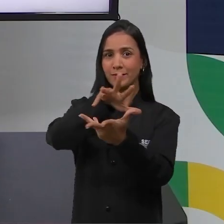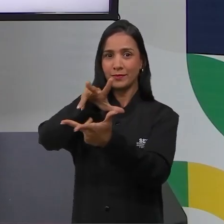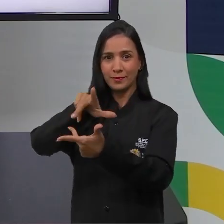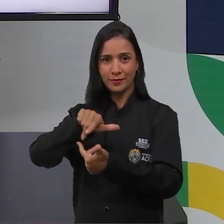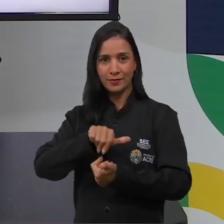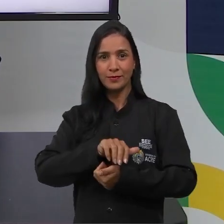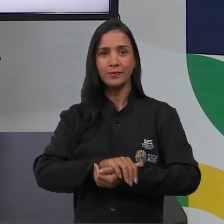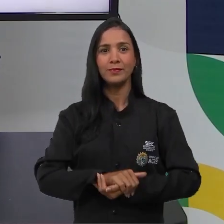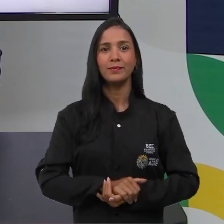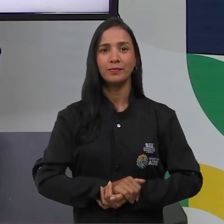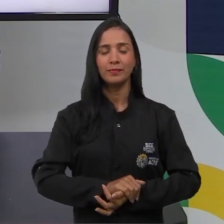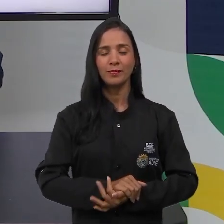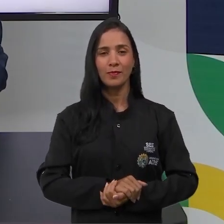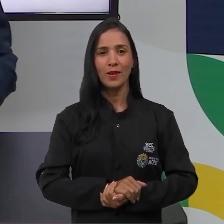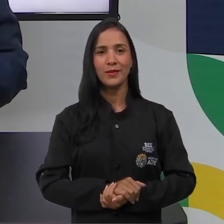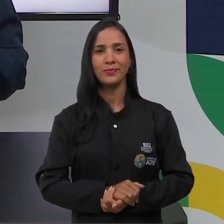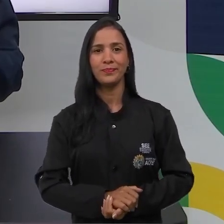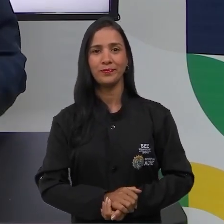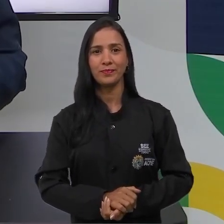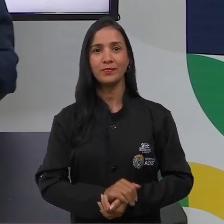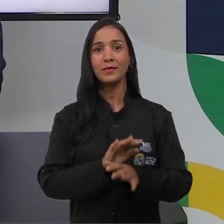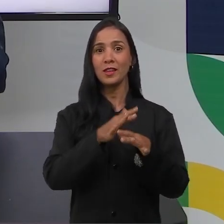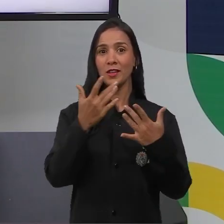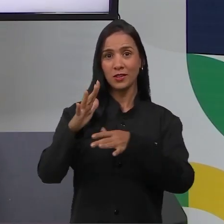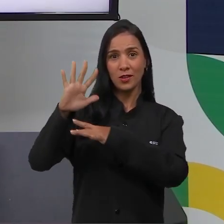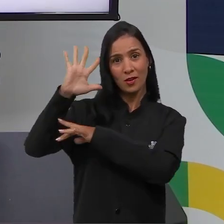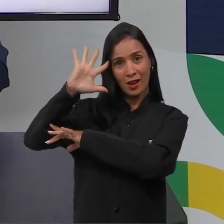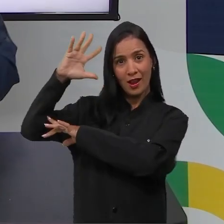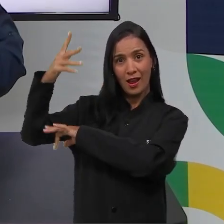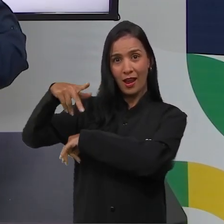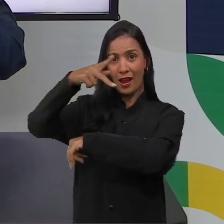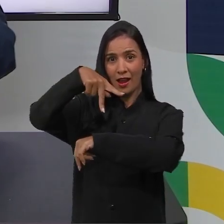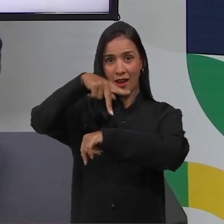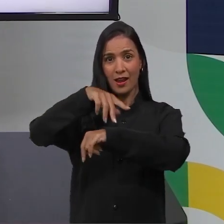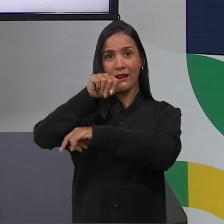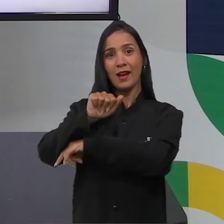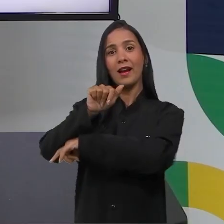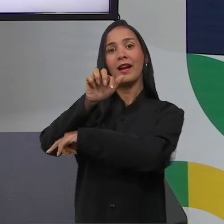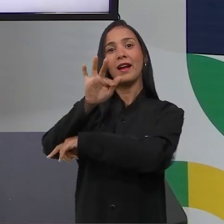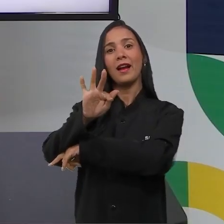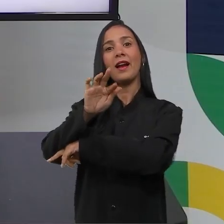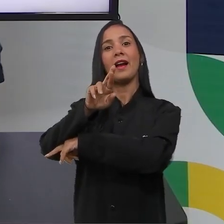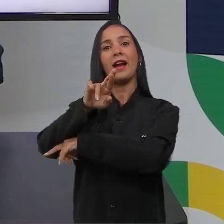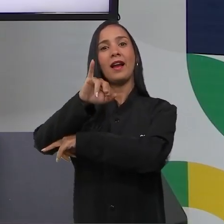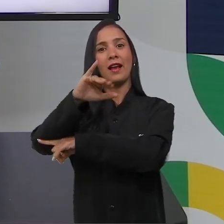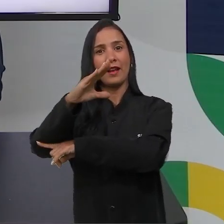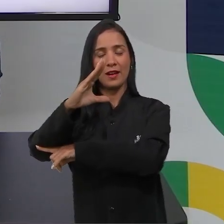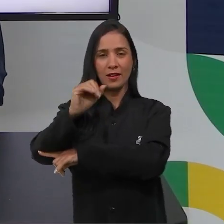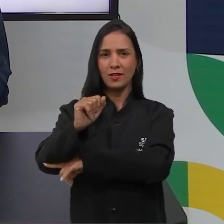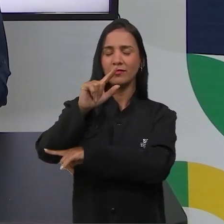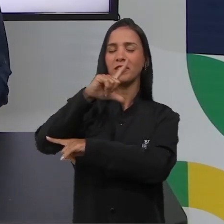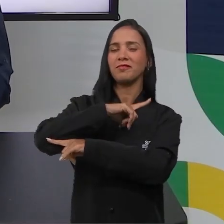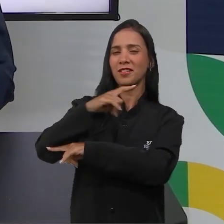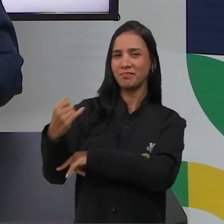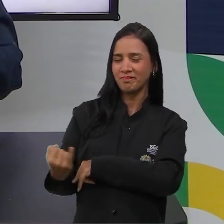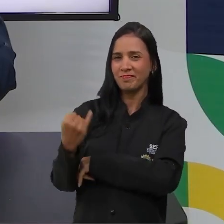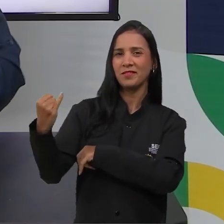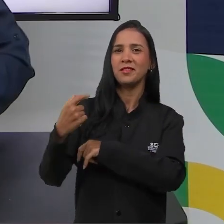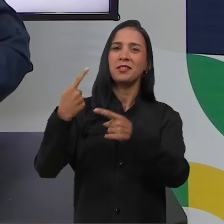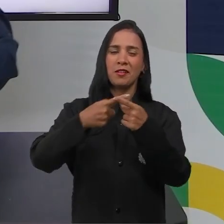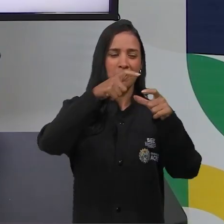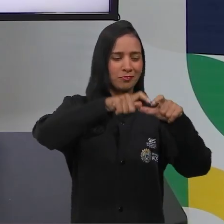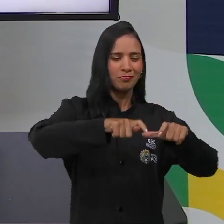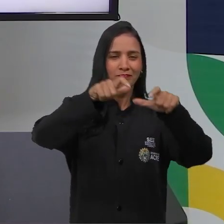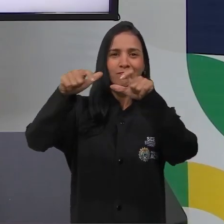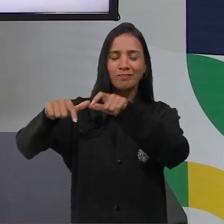do globo terrestre. Então, a África, ela tem aí uma grande importância devido à sua localização e